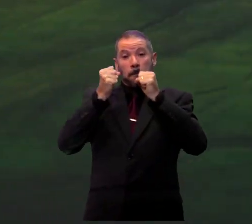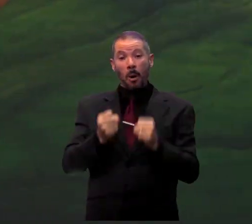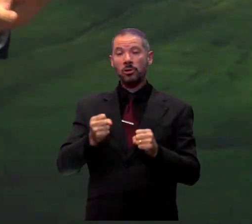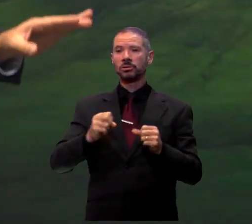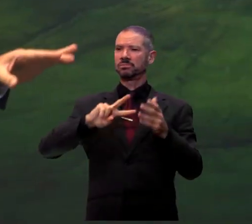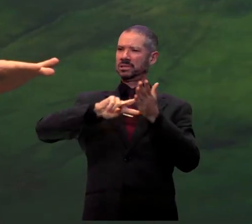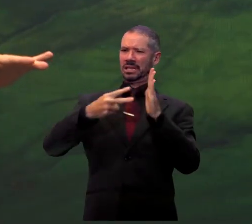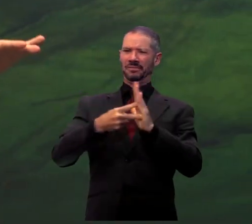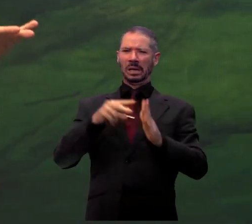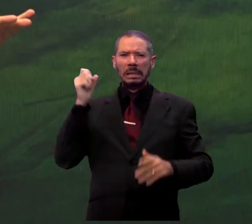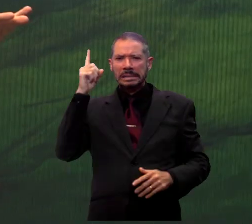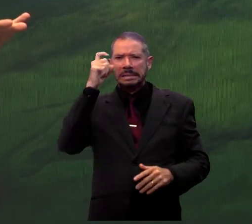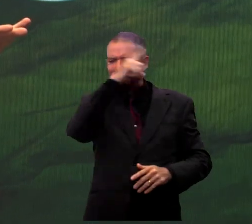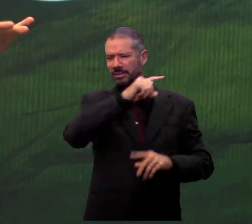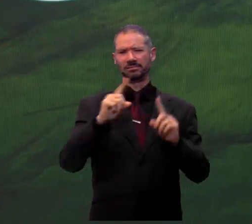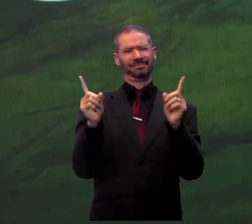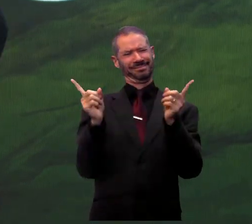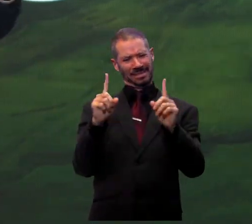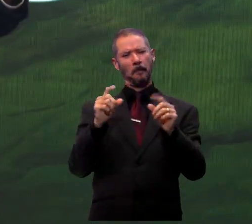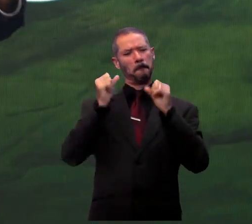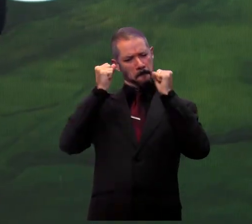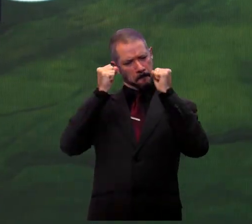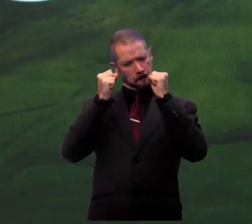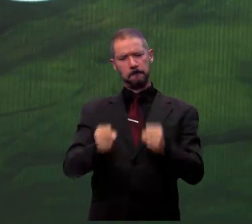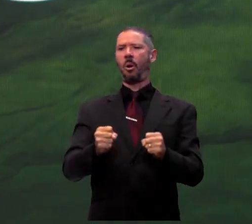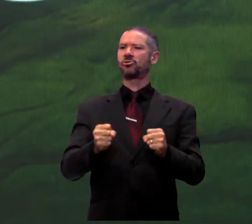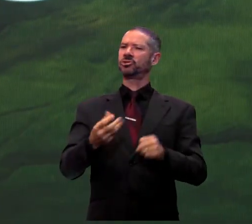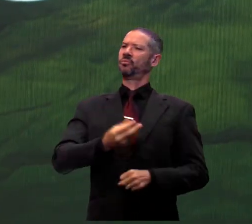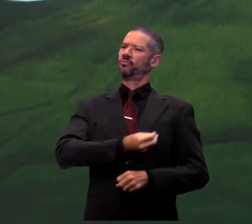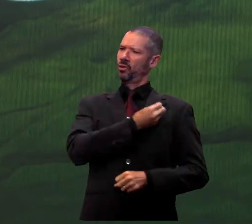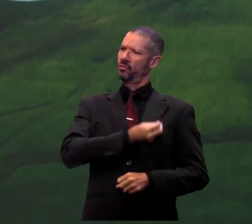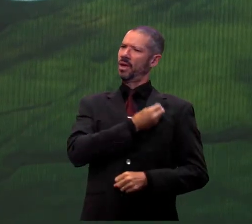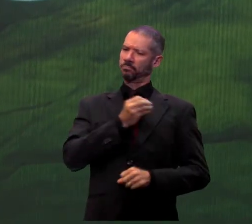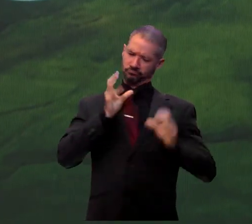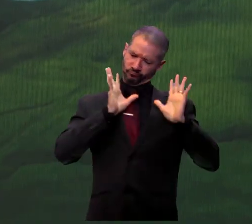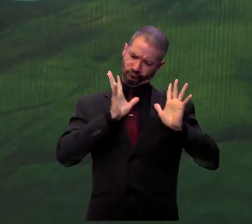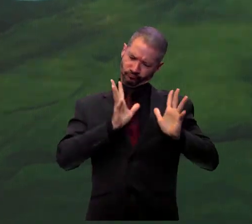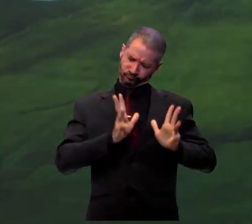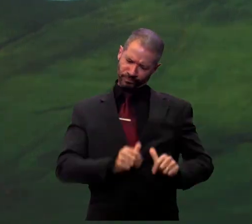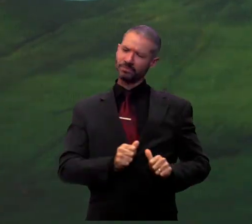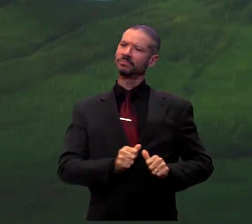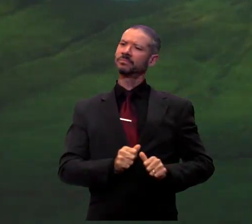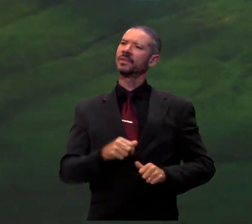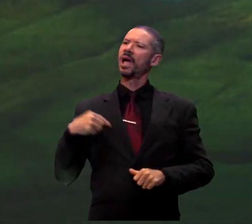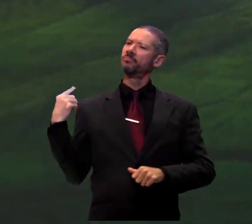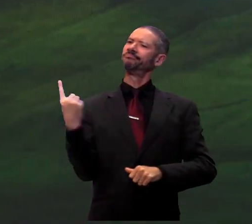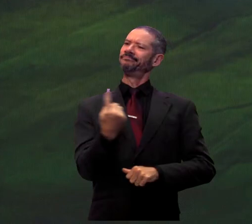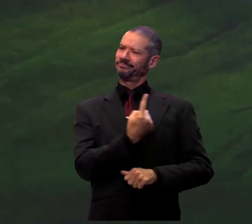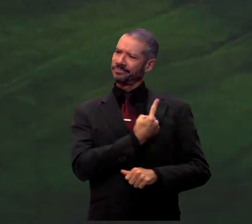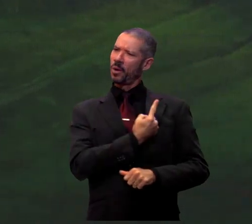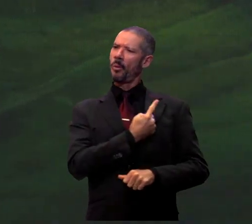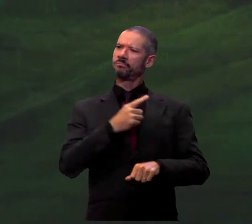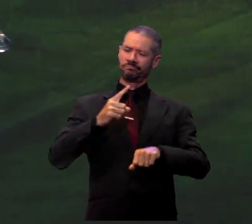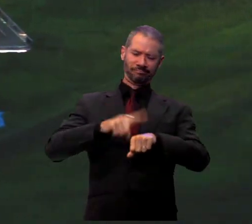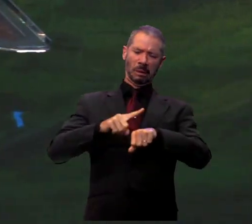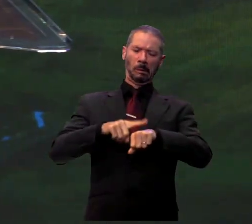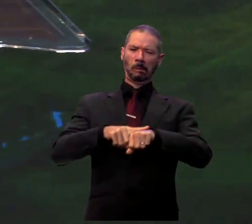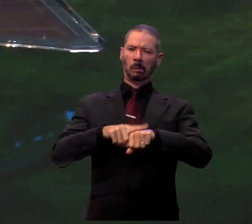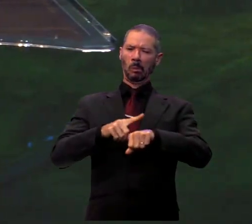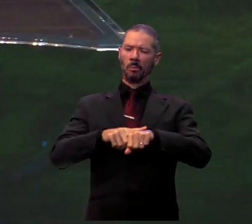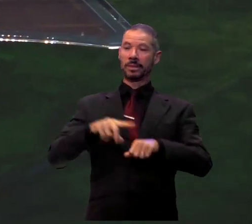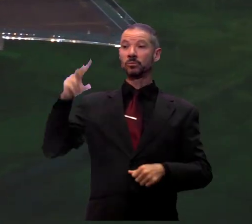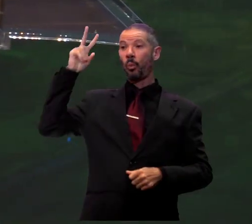uma utopia. Nós podemos viver em santidade. Nós vivemos num momento